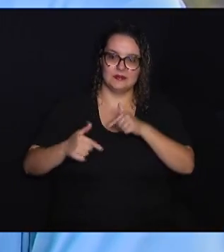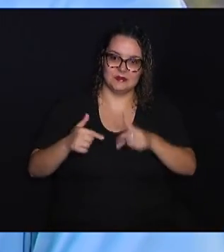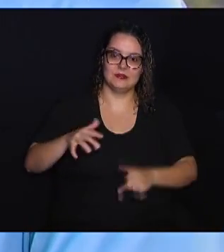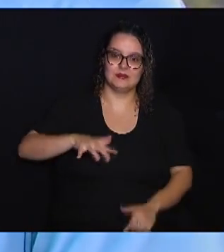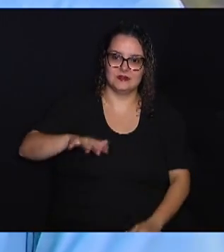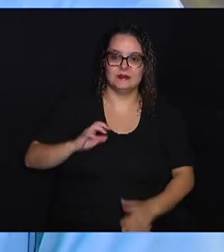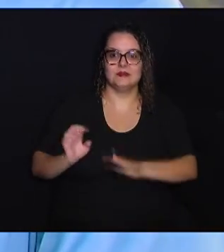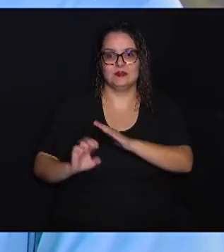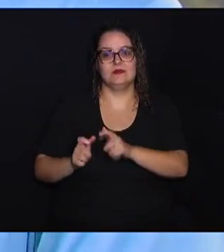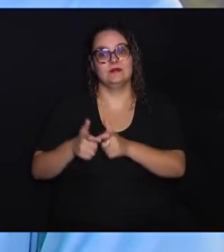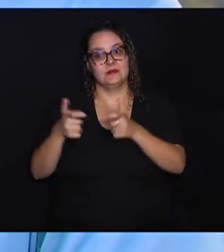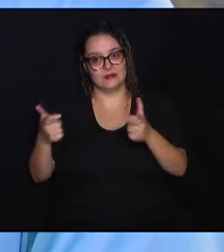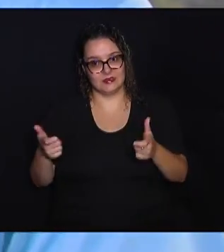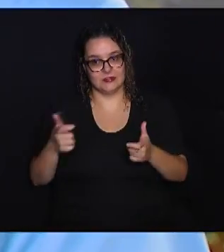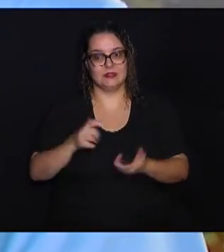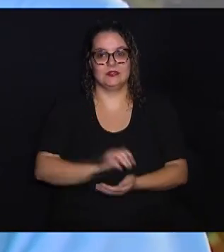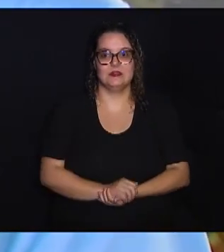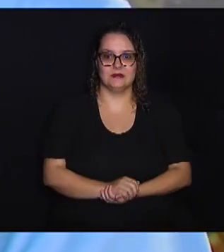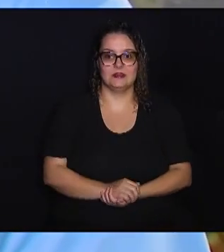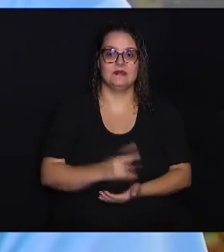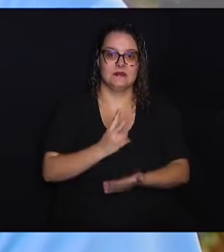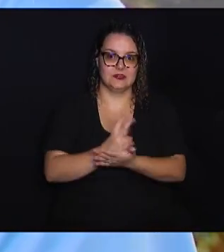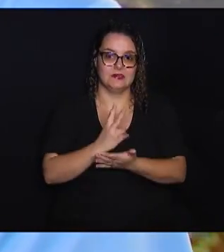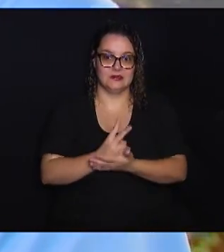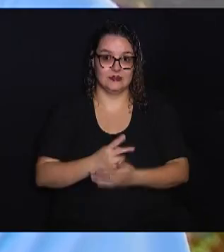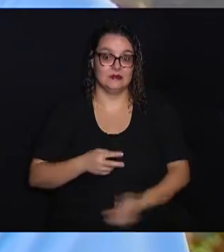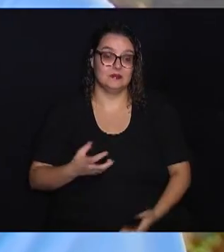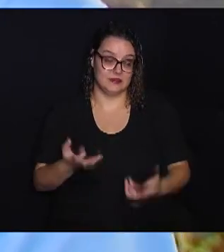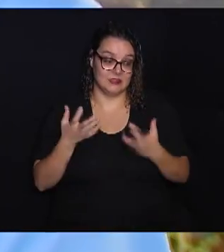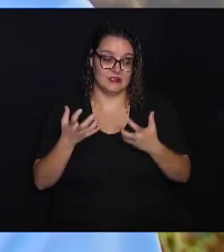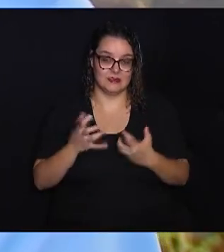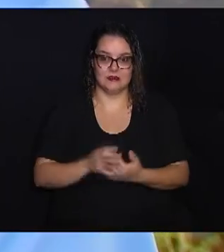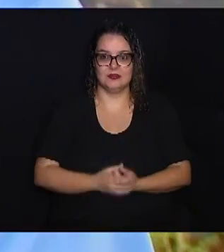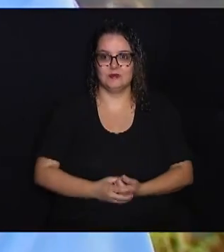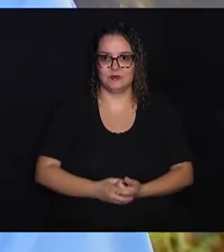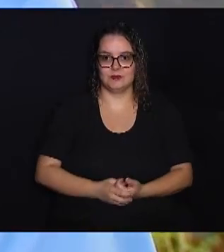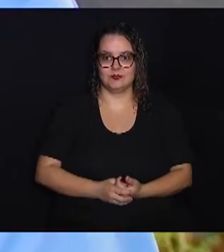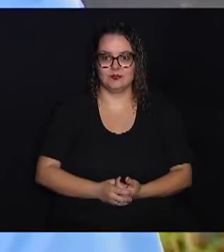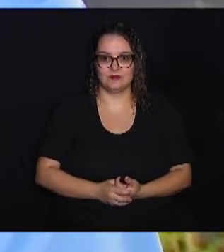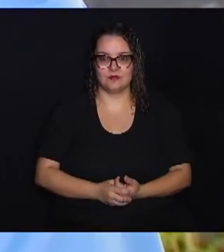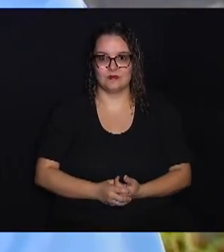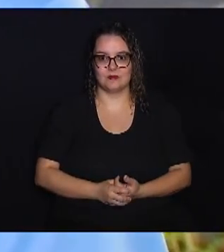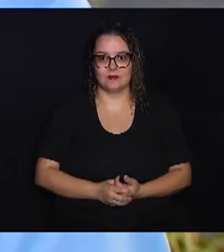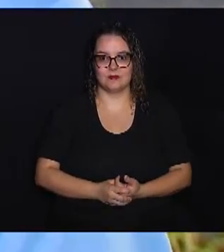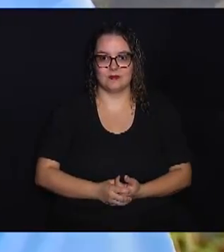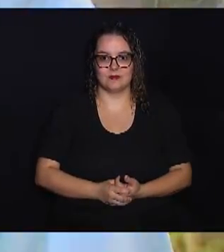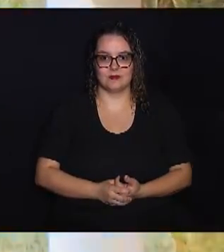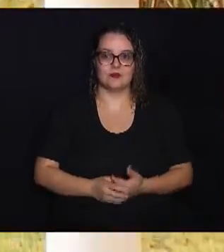empresa grande, né, que eu sempre quis, e seguir na vida, né?